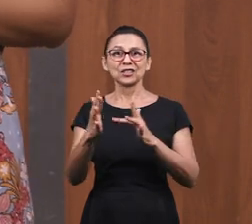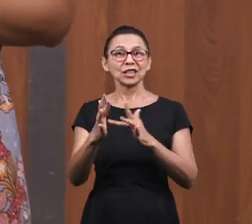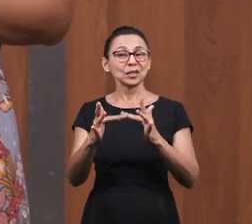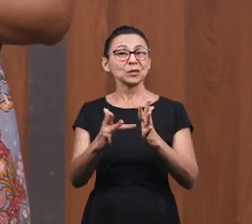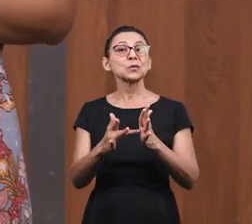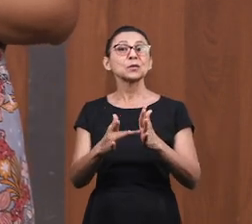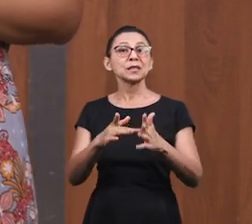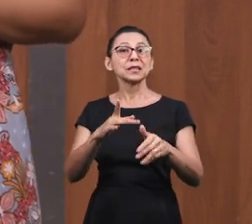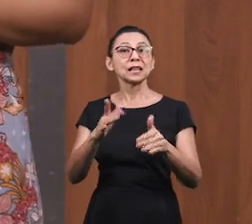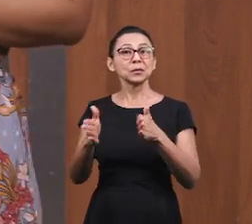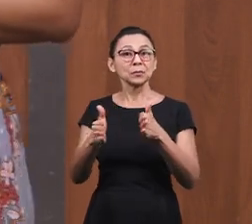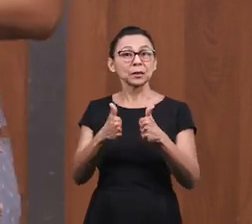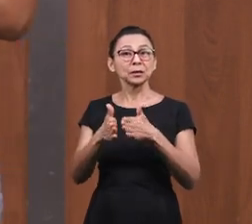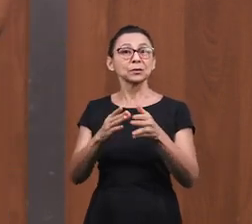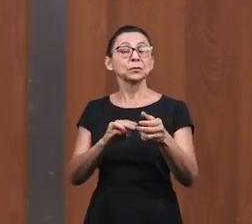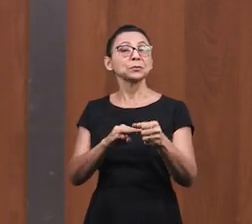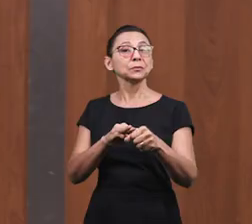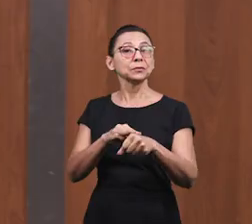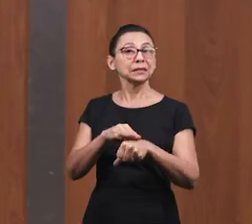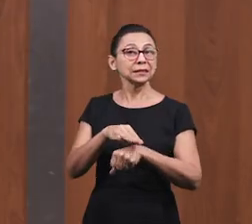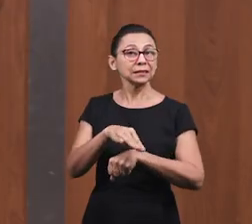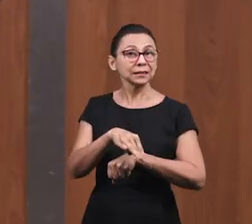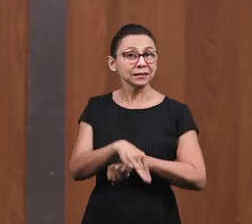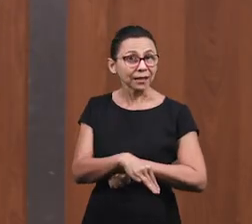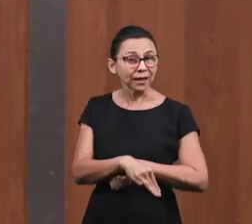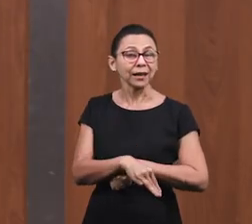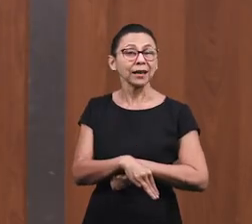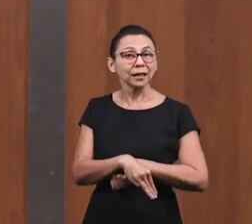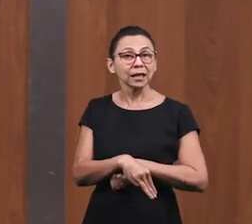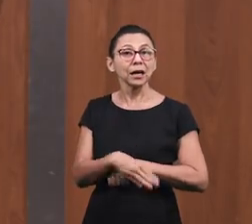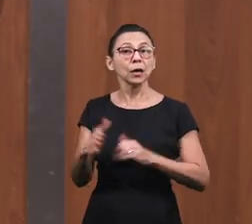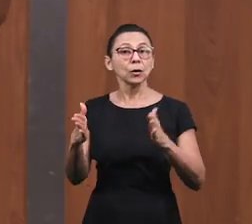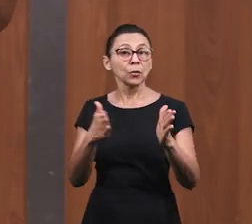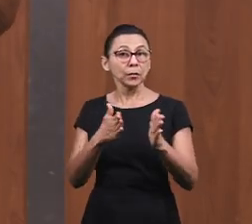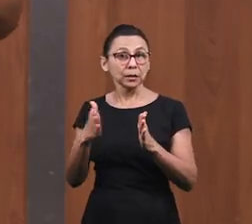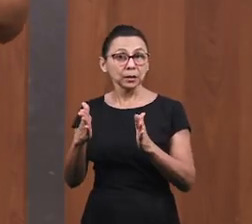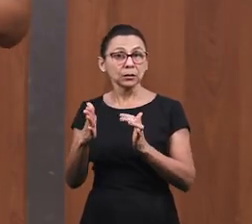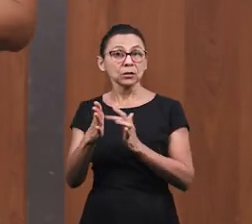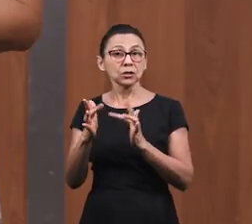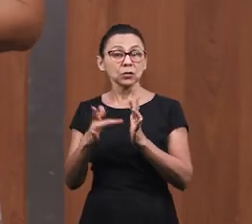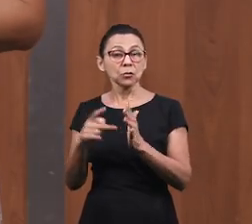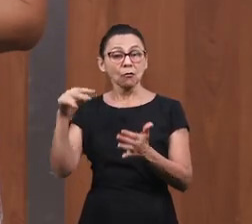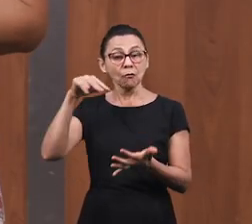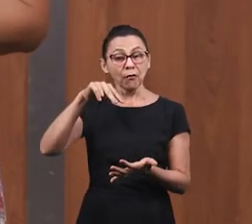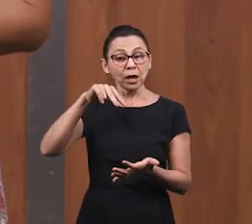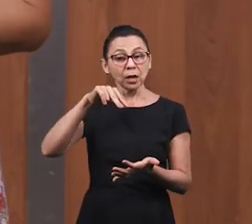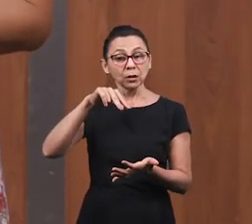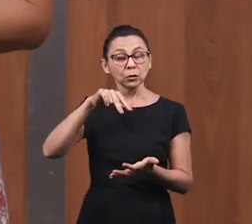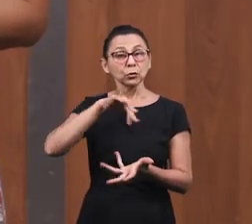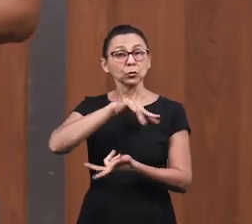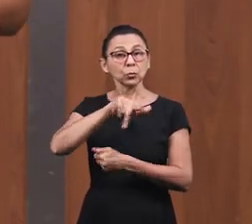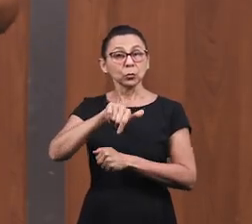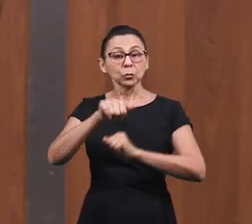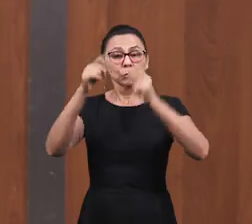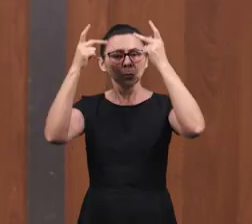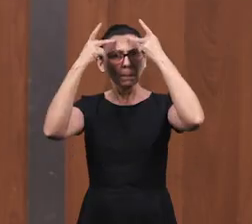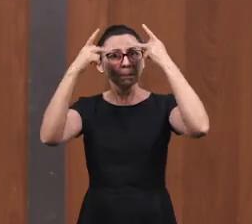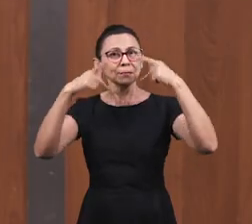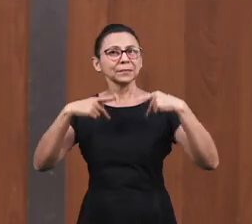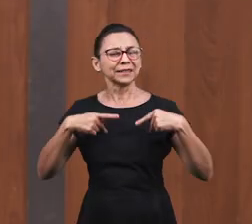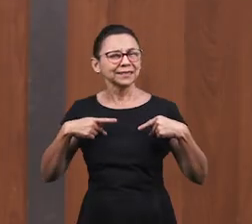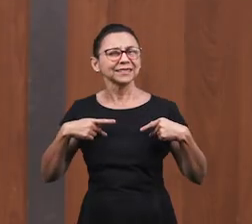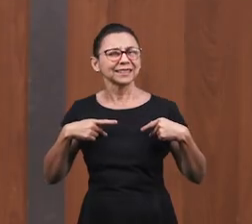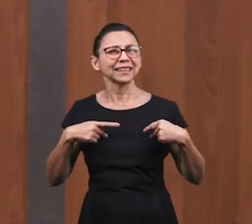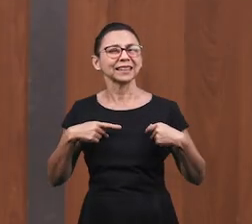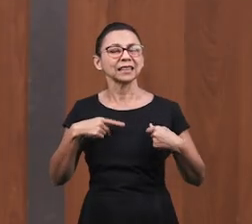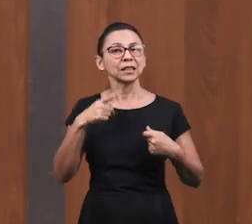seu ministério. O tempo que Jesus passou aqui na Terra como homem. E vimos na